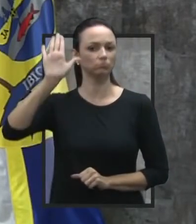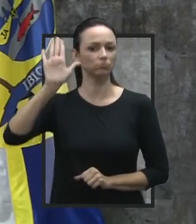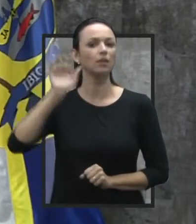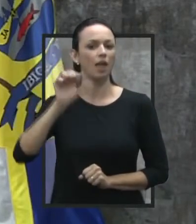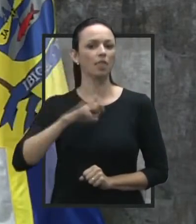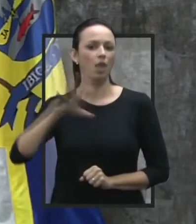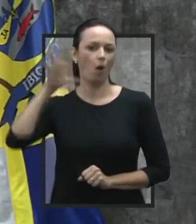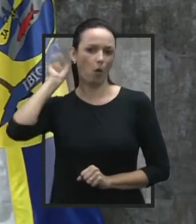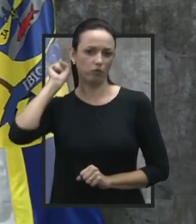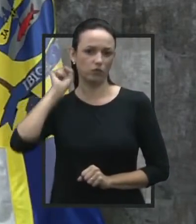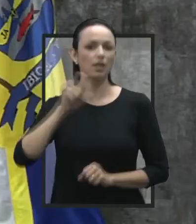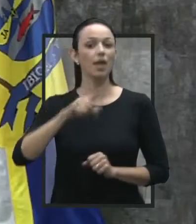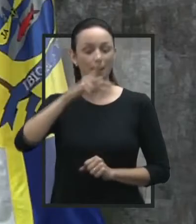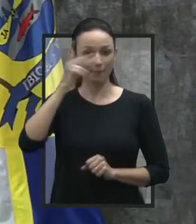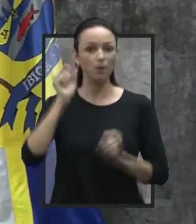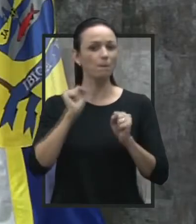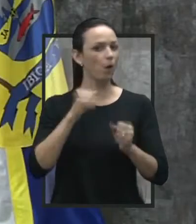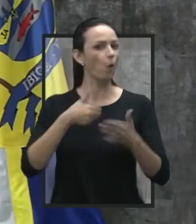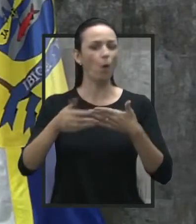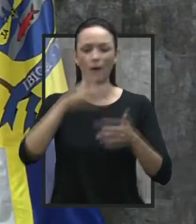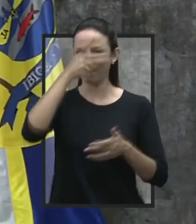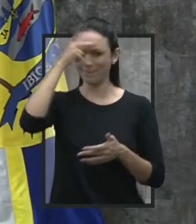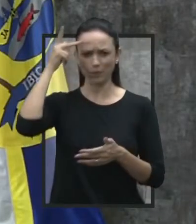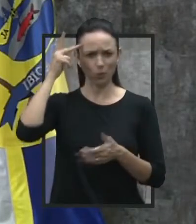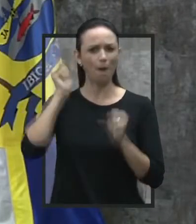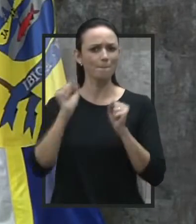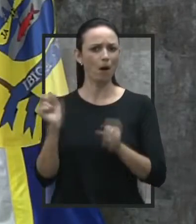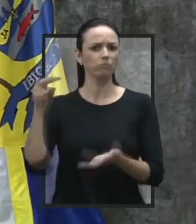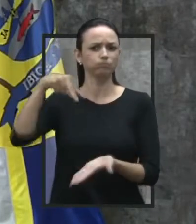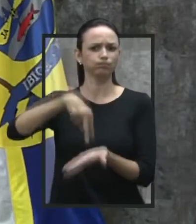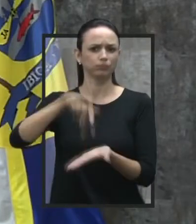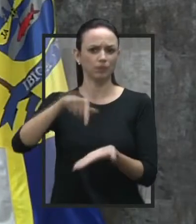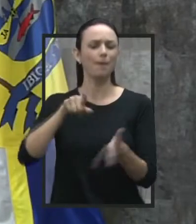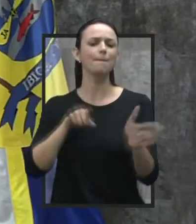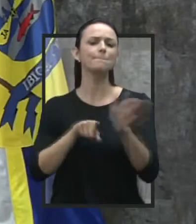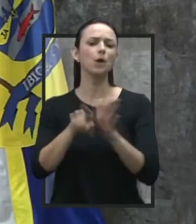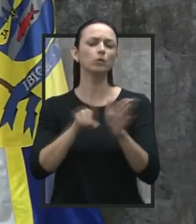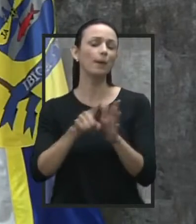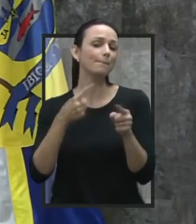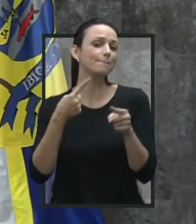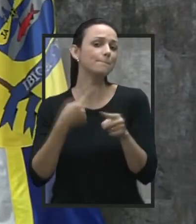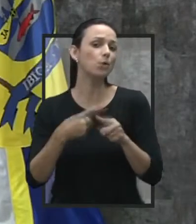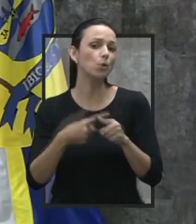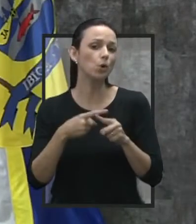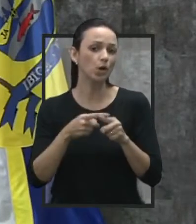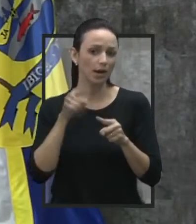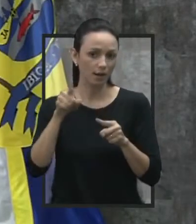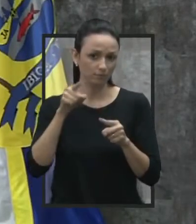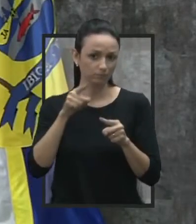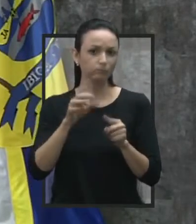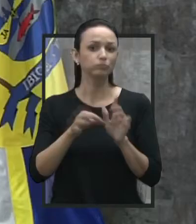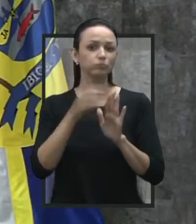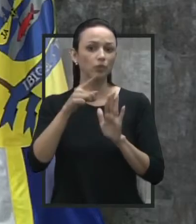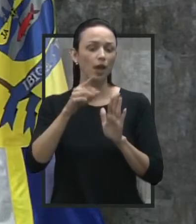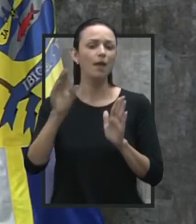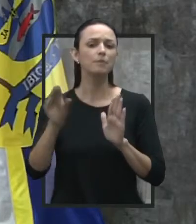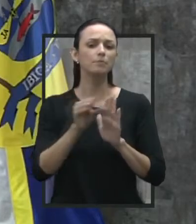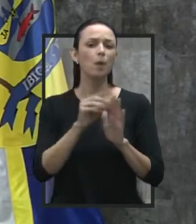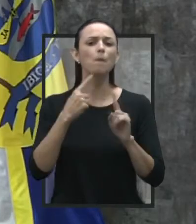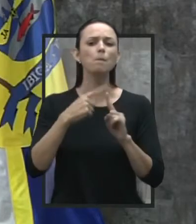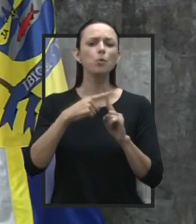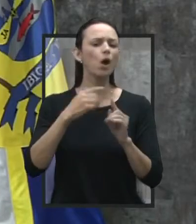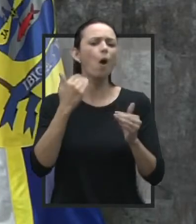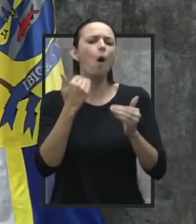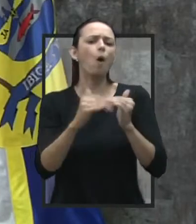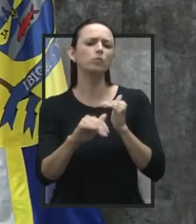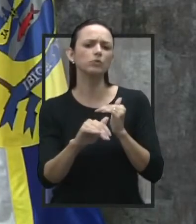Qualquer cidadão que estiver aqui será ouvido. Então, ele pode indagar o porquê daquela recomendação sobre a emenda. Por que um